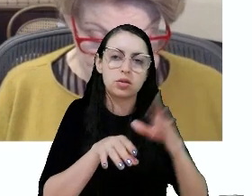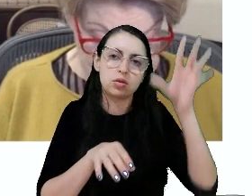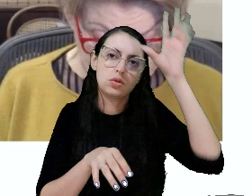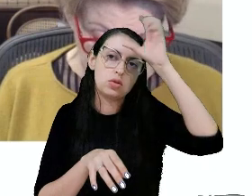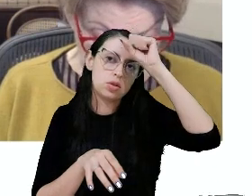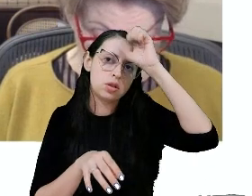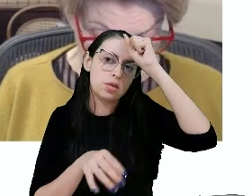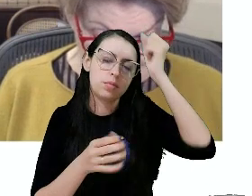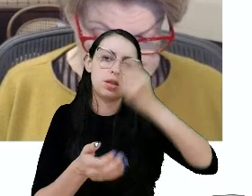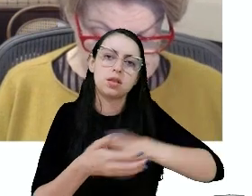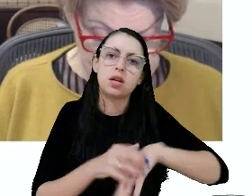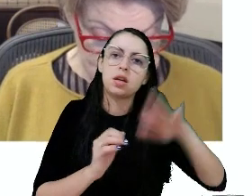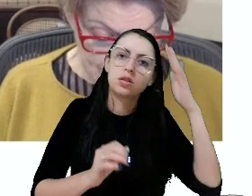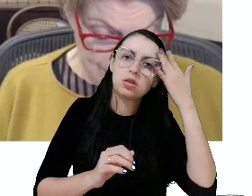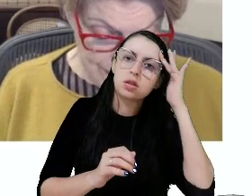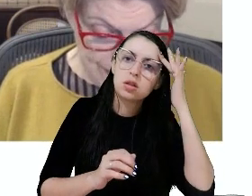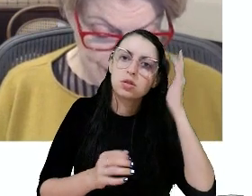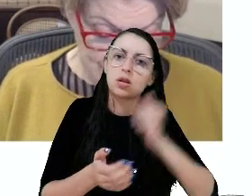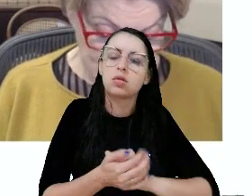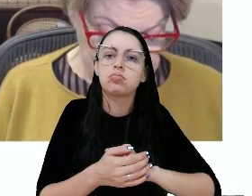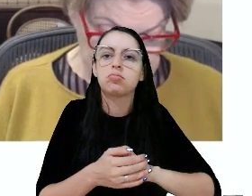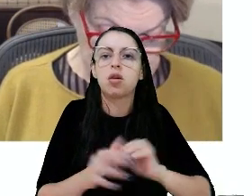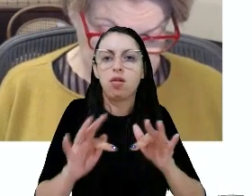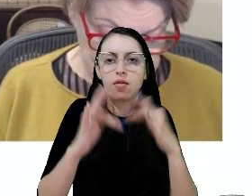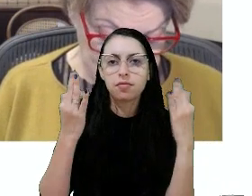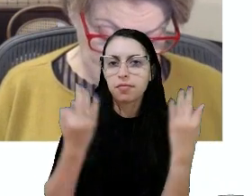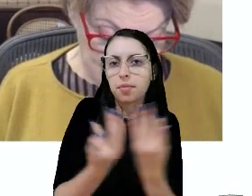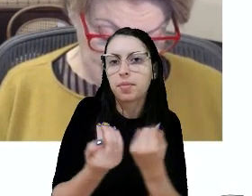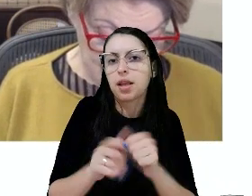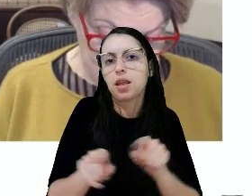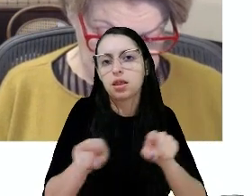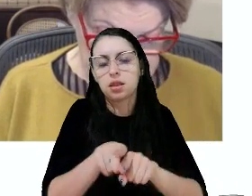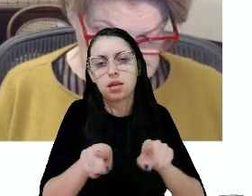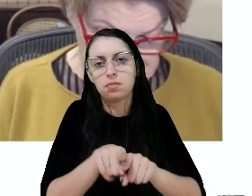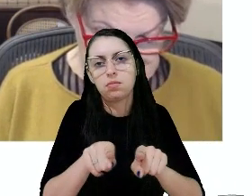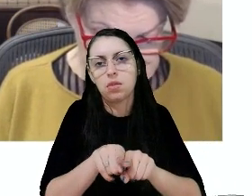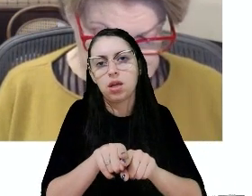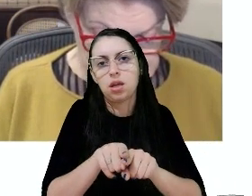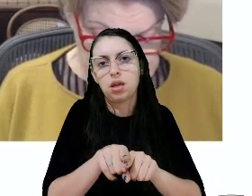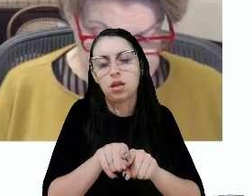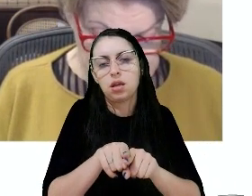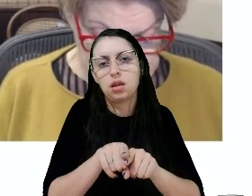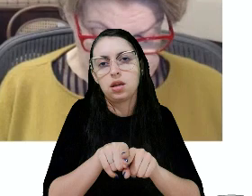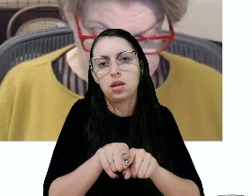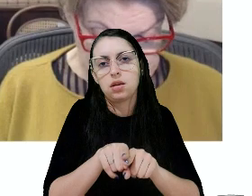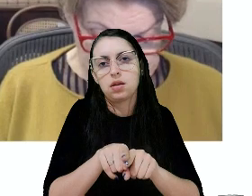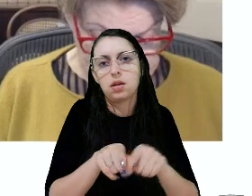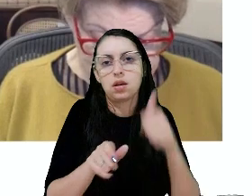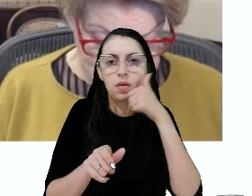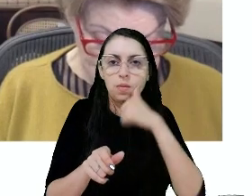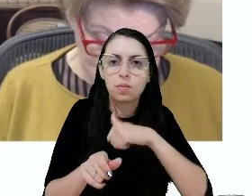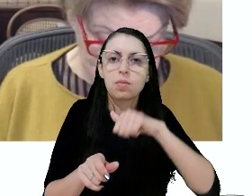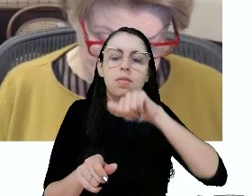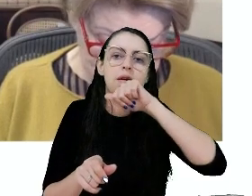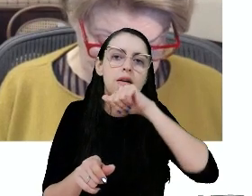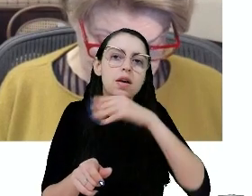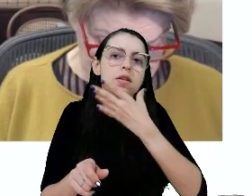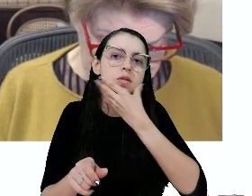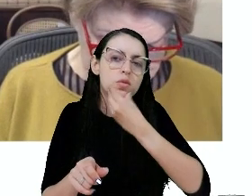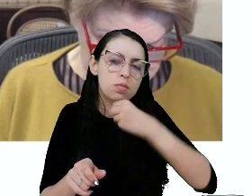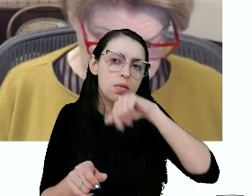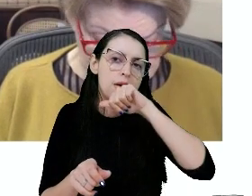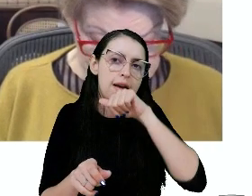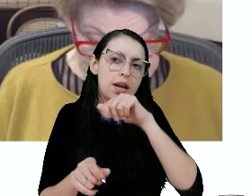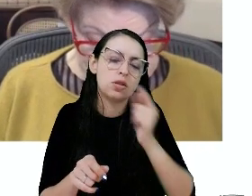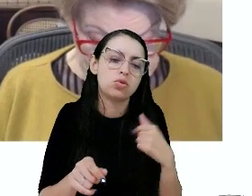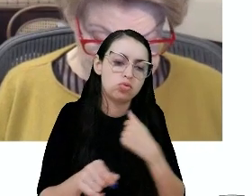de conhecimento, para que tanto as famílias como as mães, os